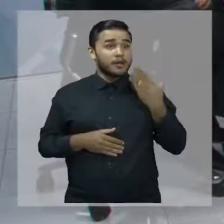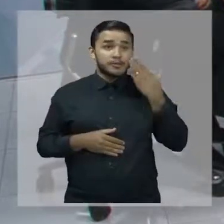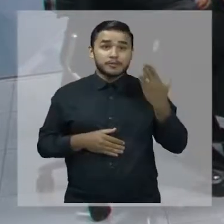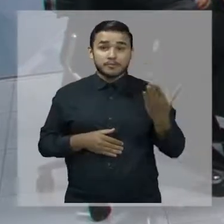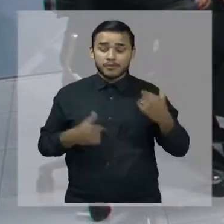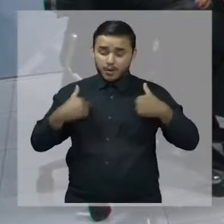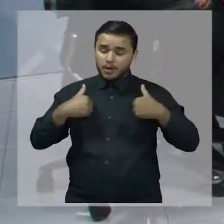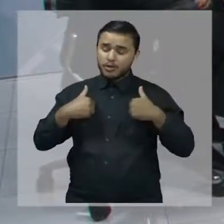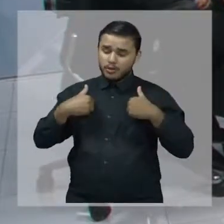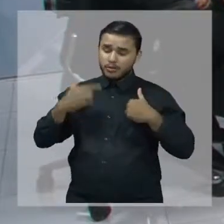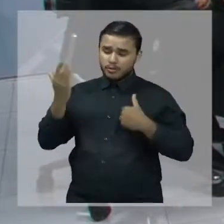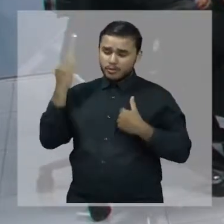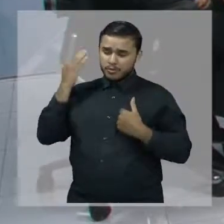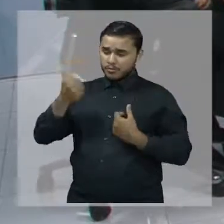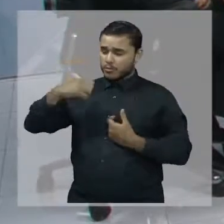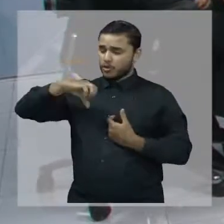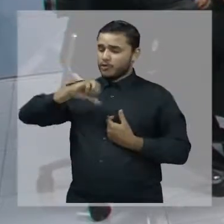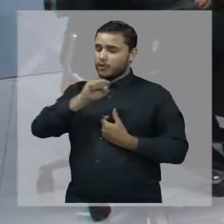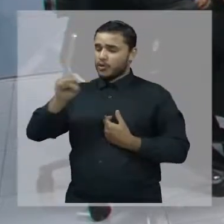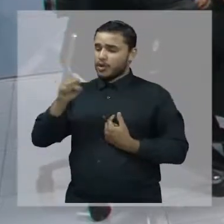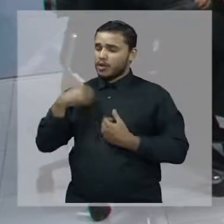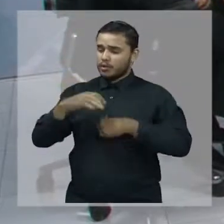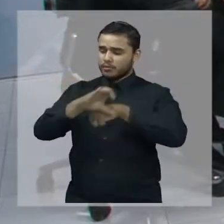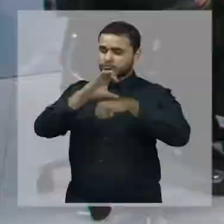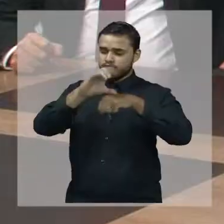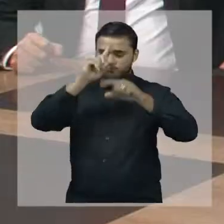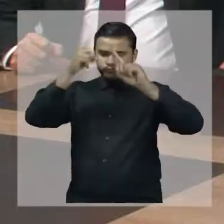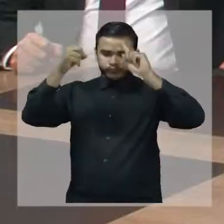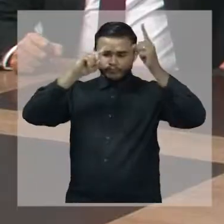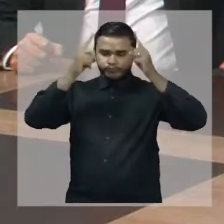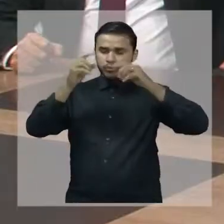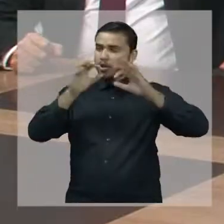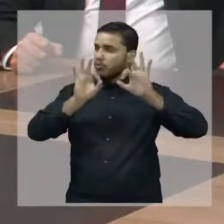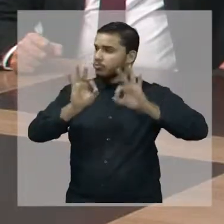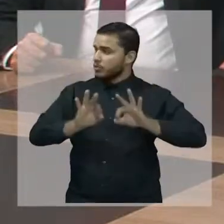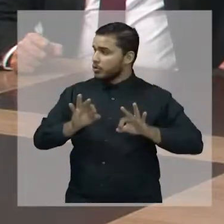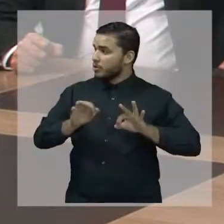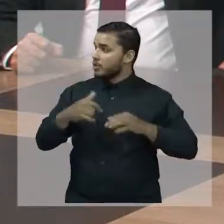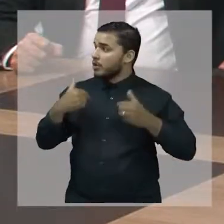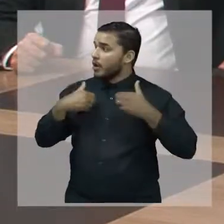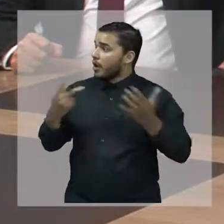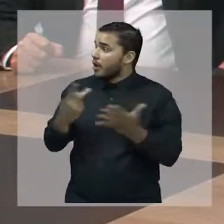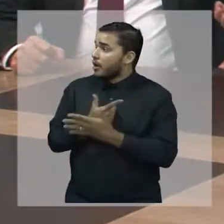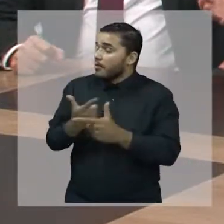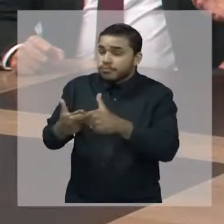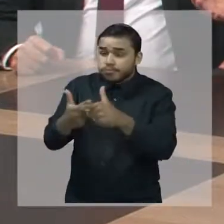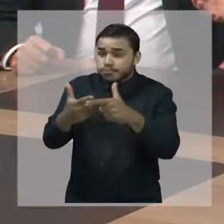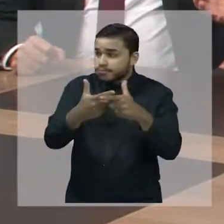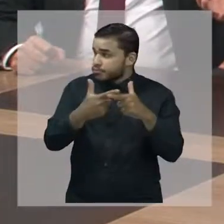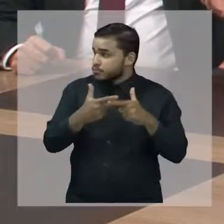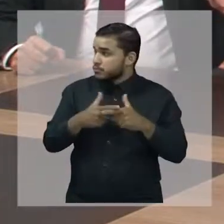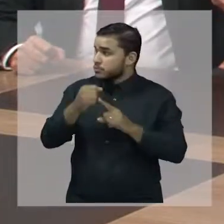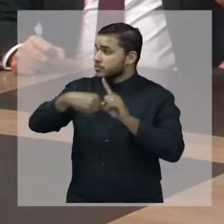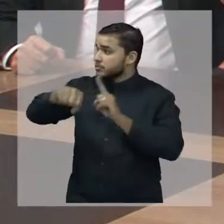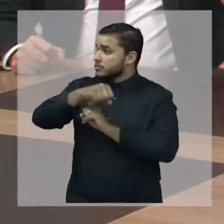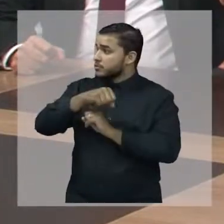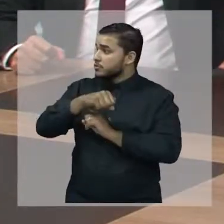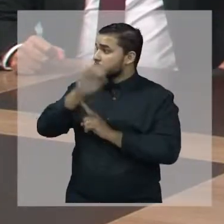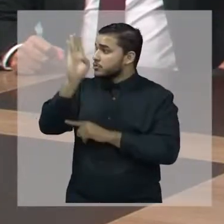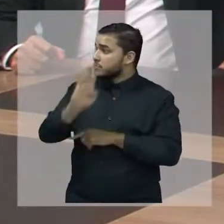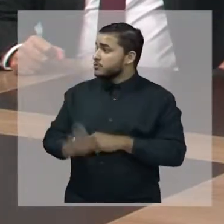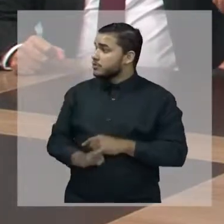sociais que o modelo econômico brasileiro em nenhum momento se preocupou em amparar